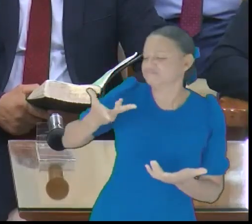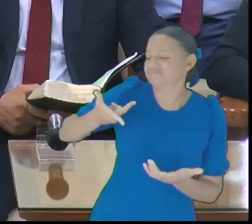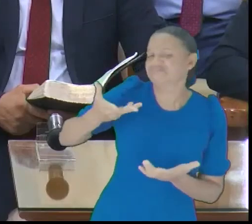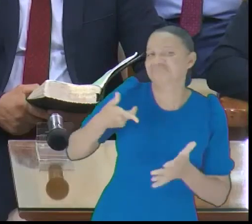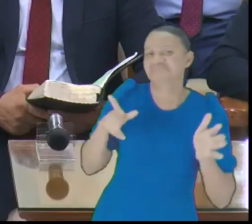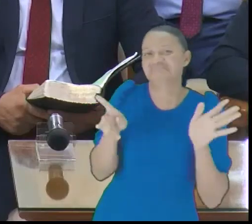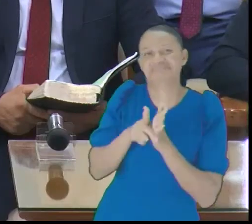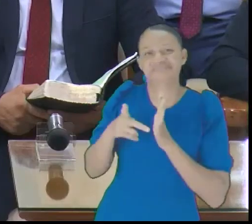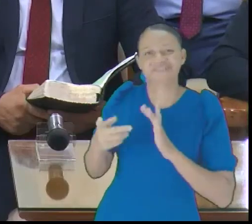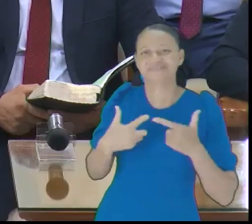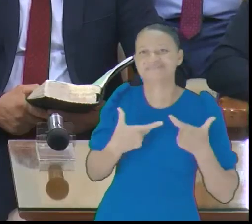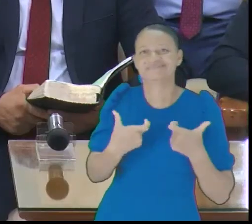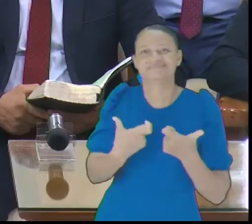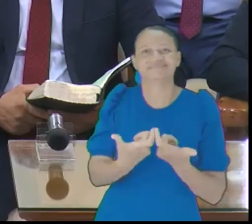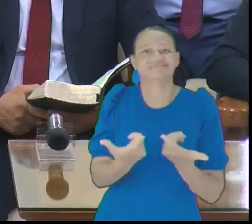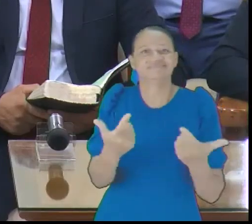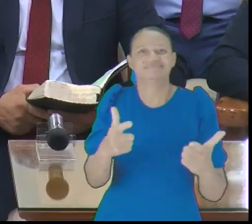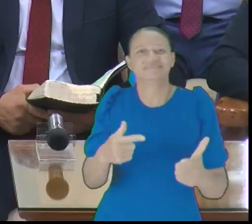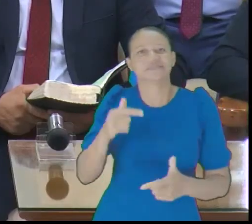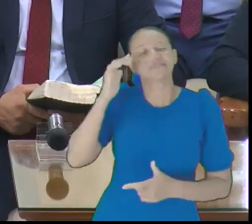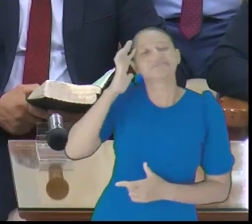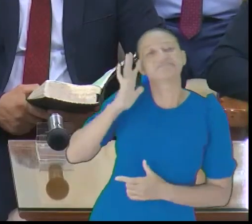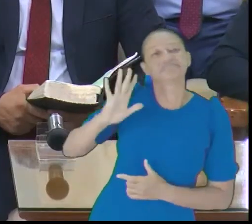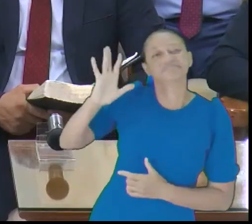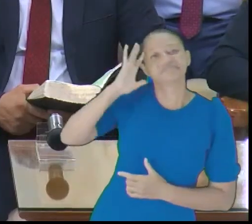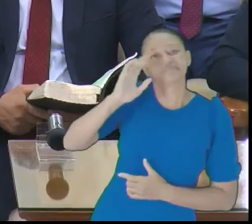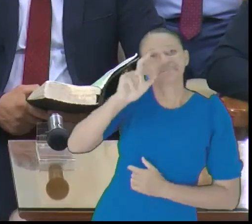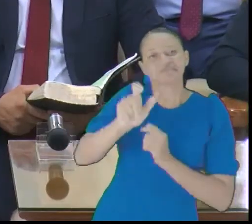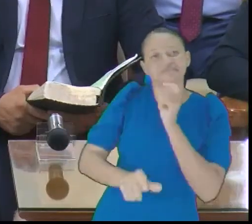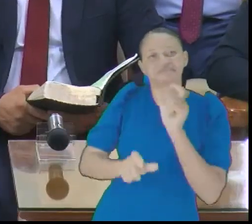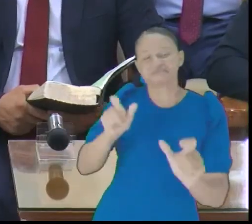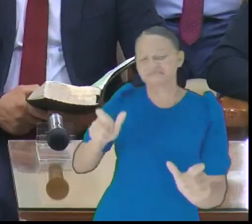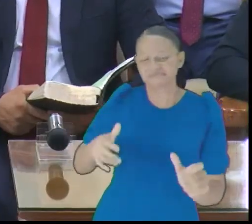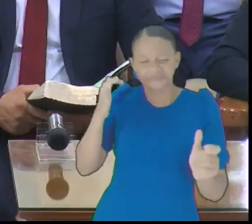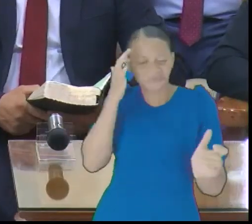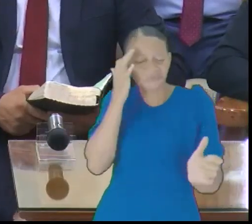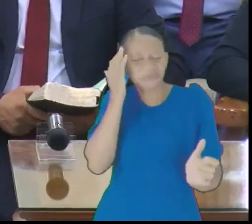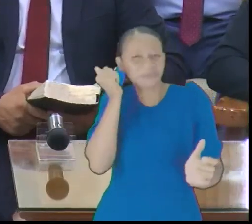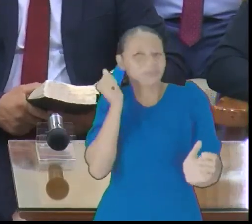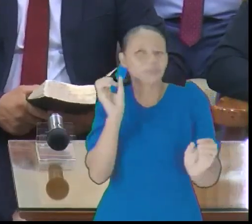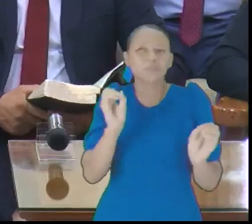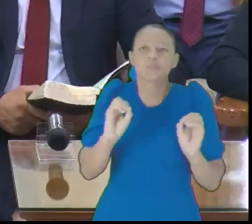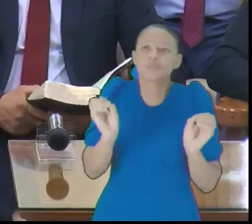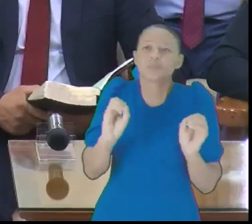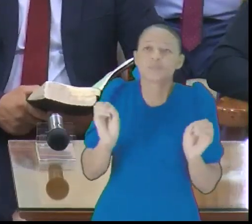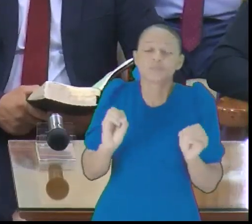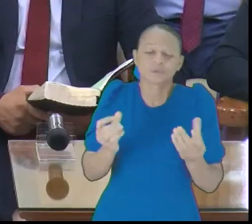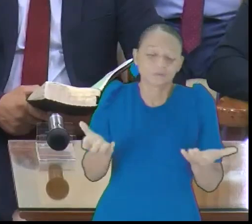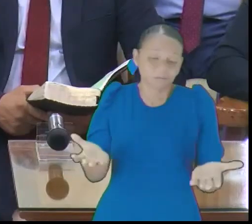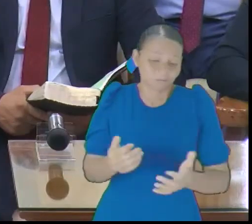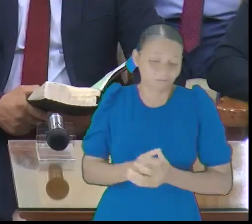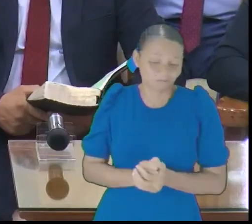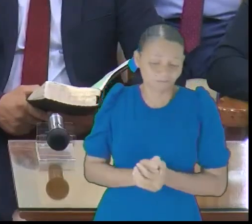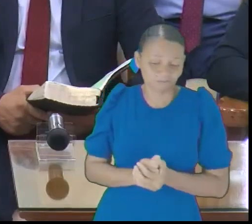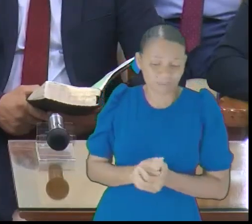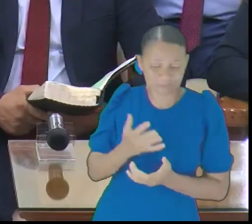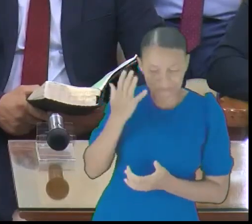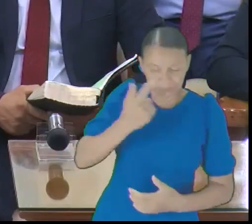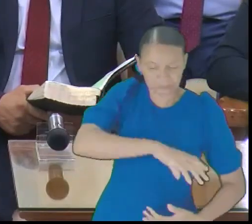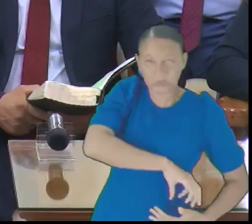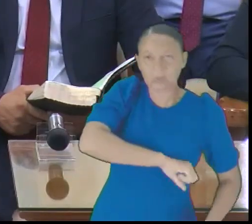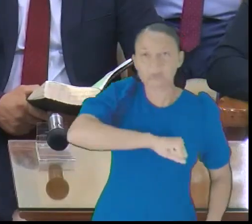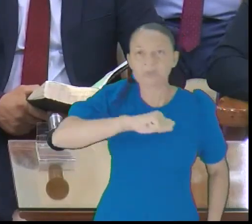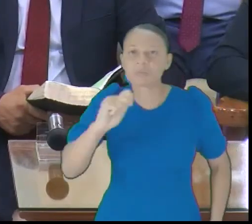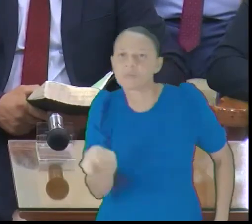guerra. Eu imagino que aqueles homens não sabiam manejar